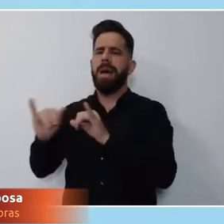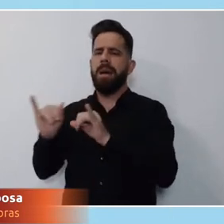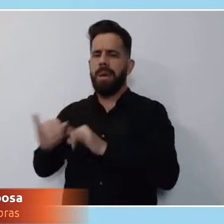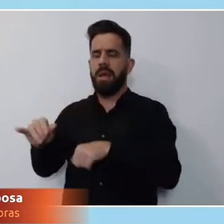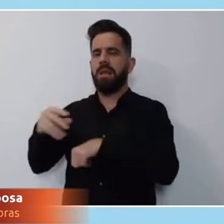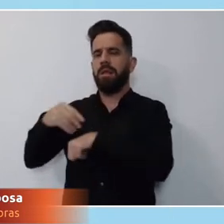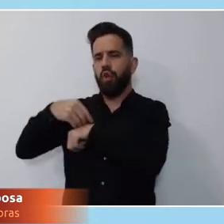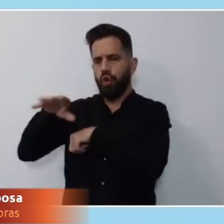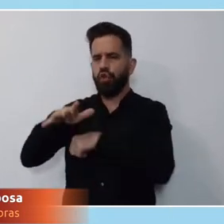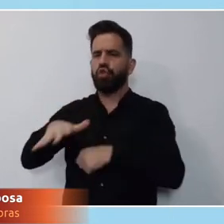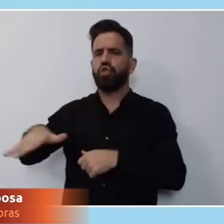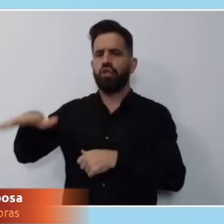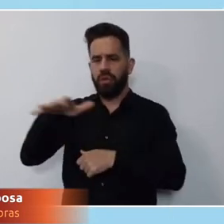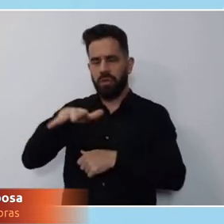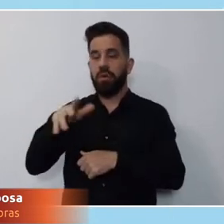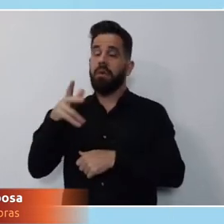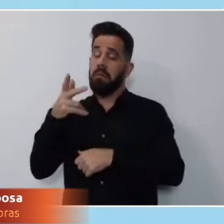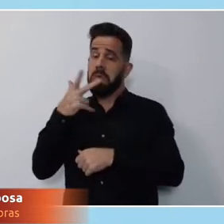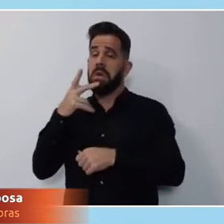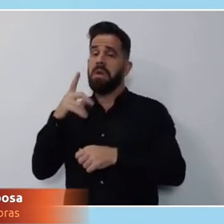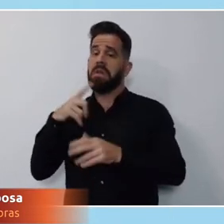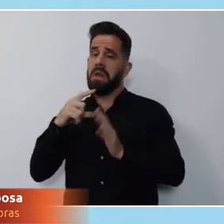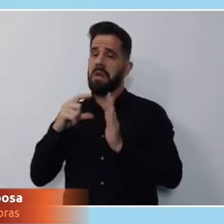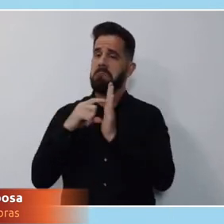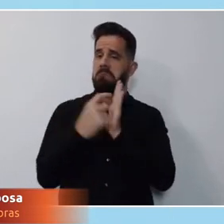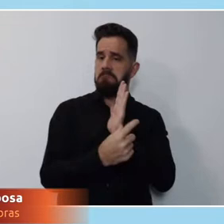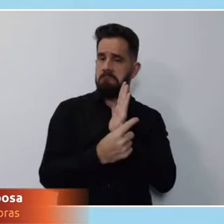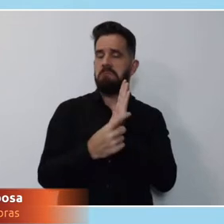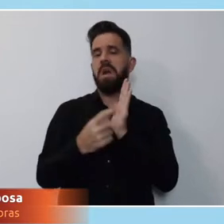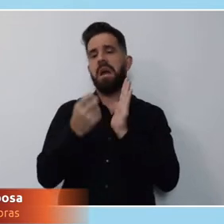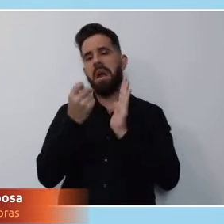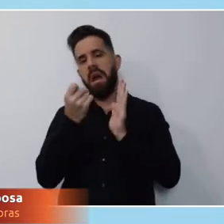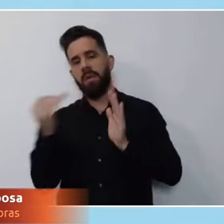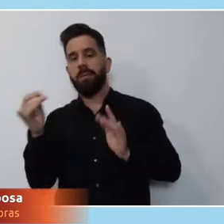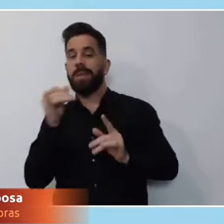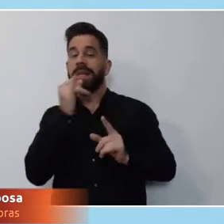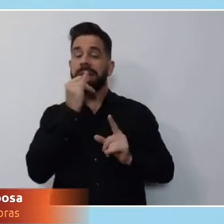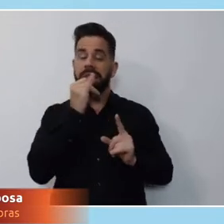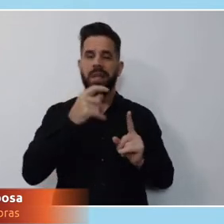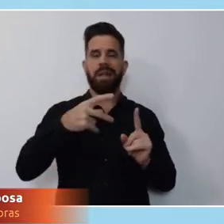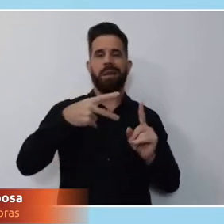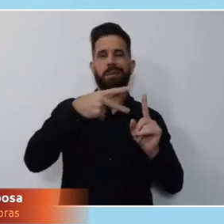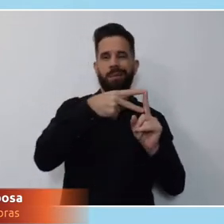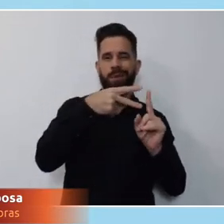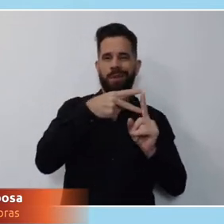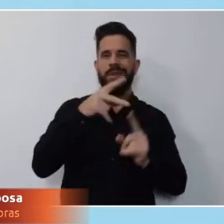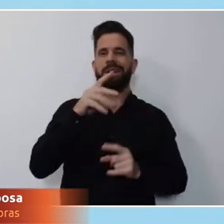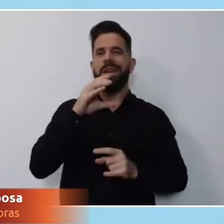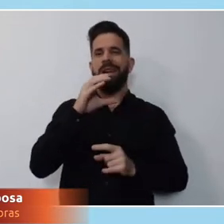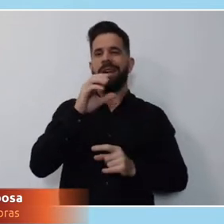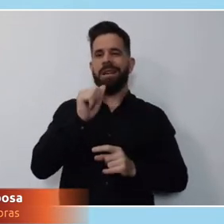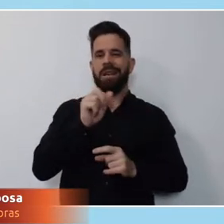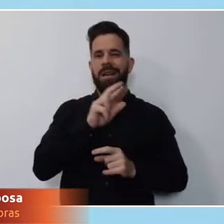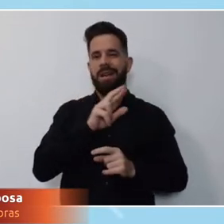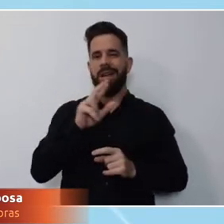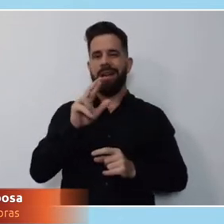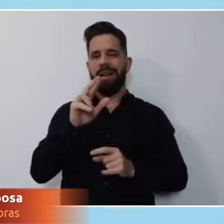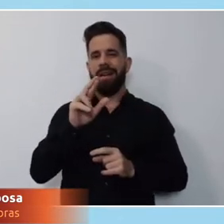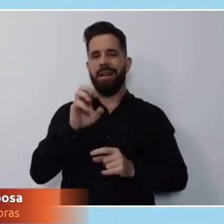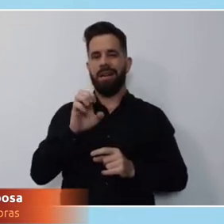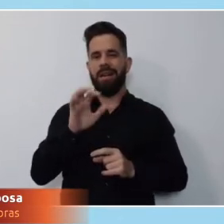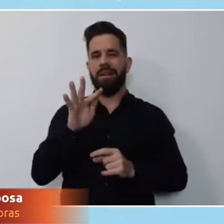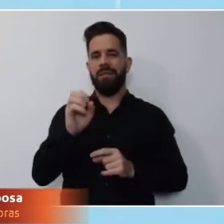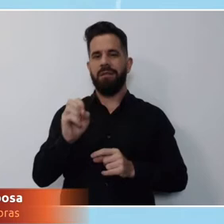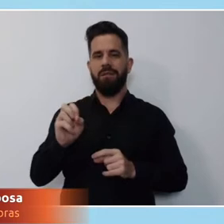agrotóxicos em alguns alimentos. Aí você até mencionou alguns no grupo Carrefour, né? O primeiro de todos é o pimentão, por exemplo, Camila. Só